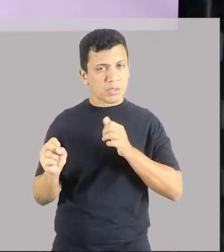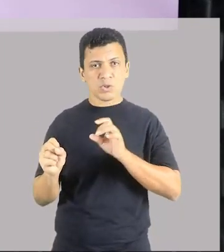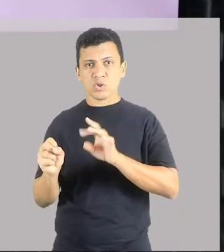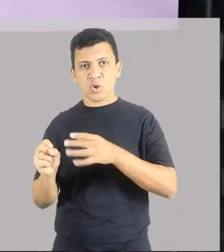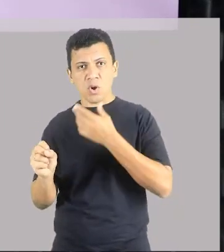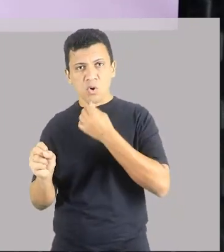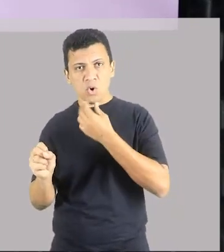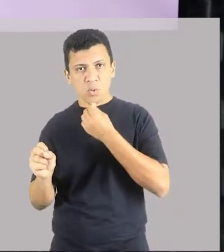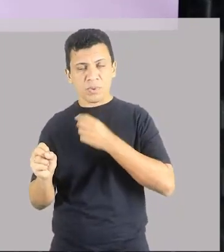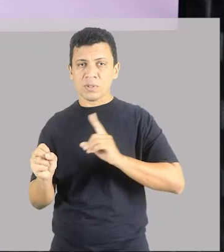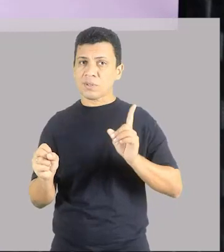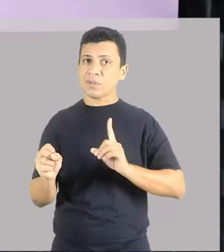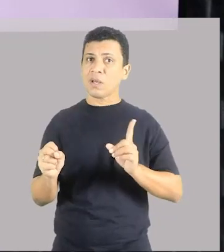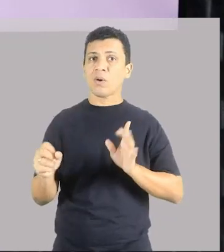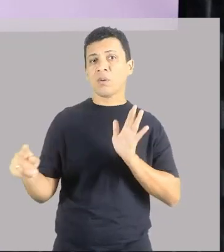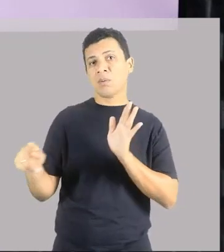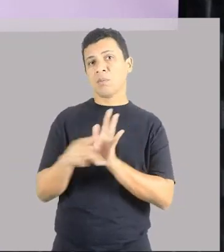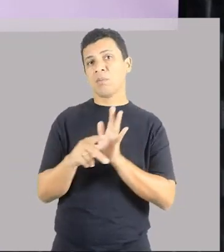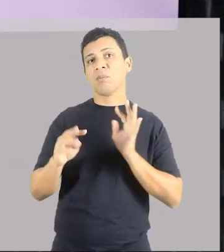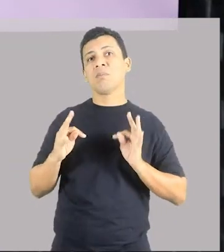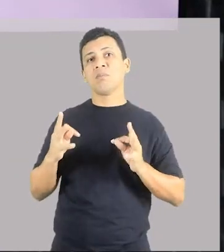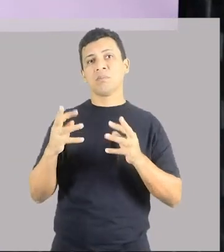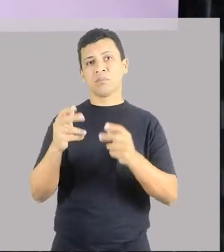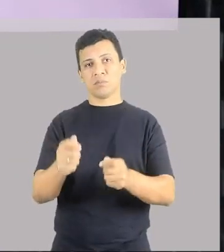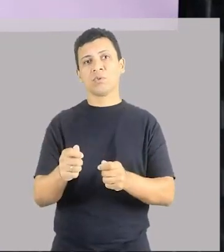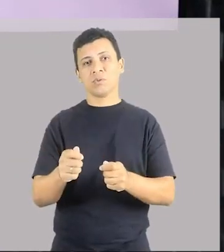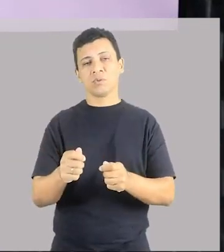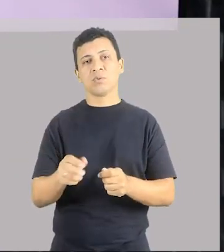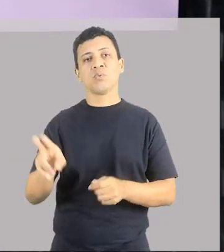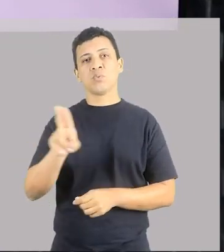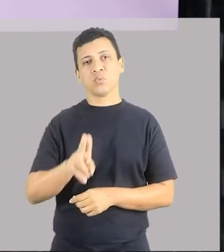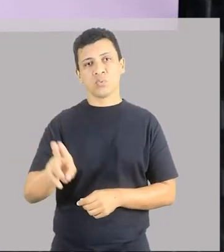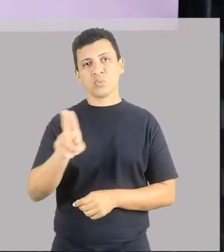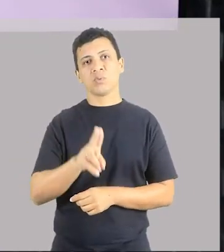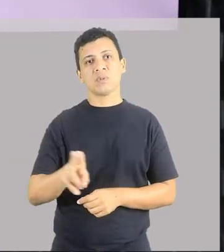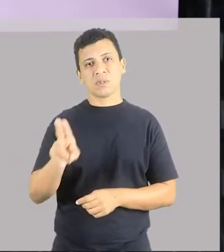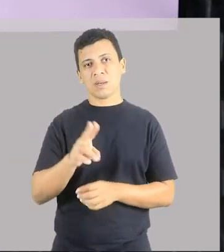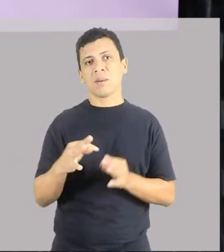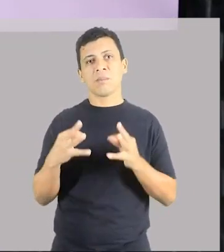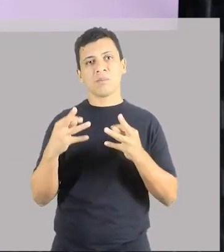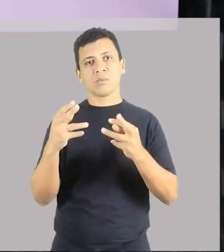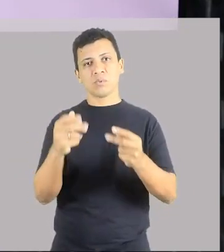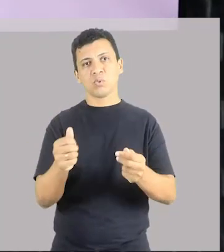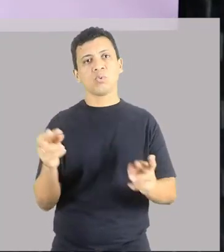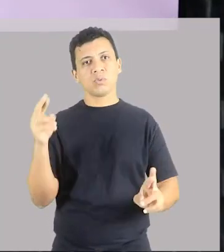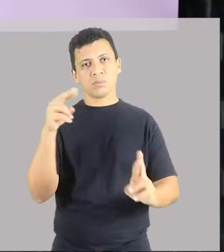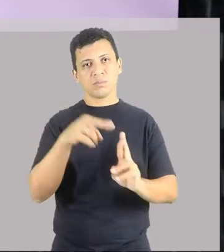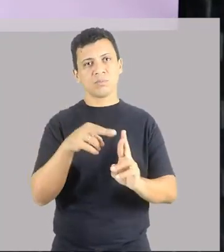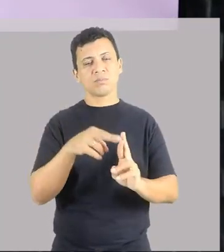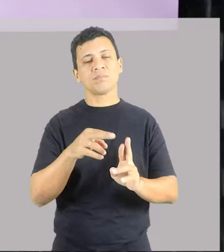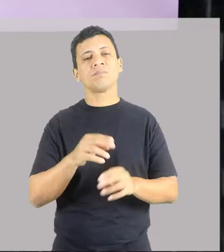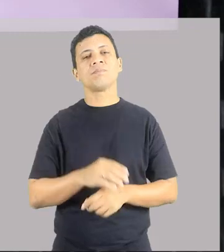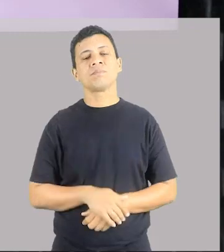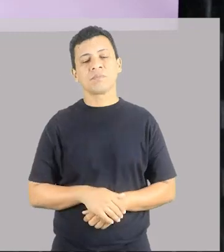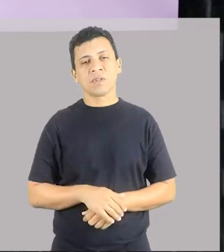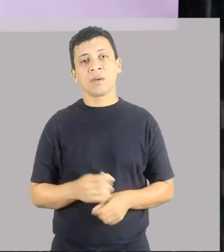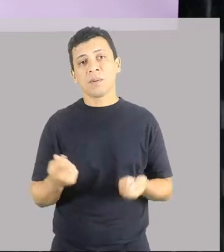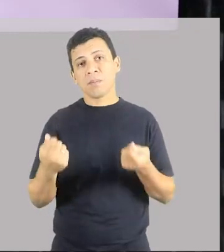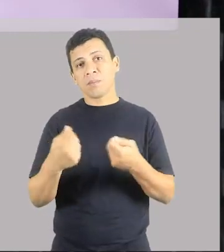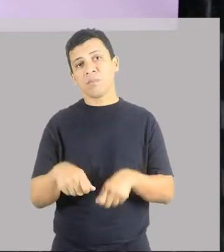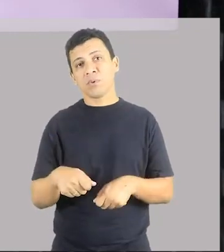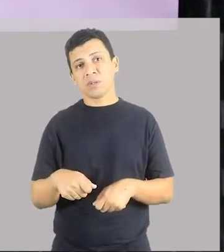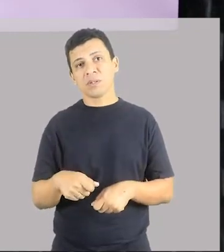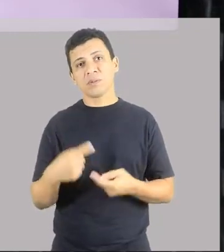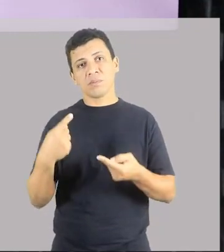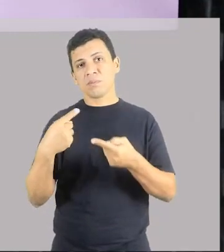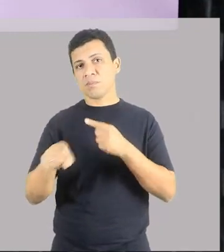gênero masculino certo eu também posso utilizar esse masculino de maneira a fazer referência genérica então por isso ele é uma